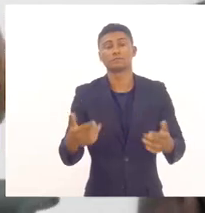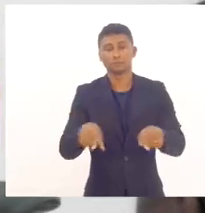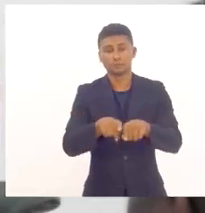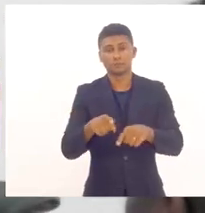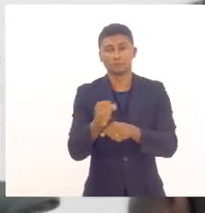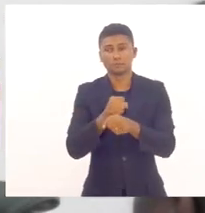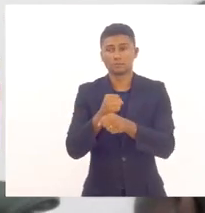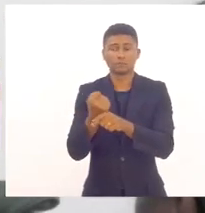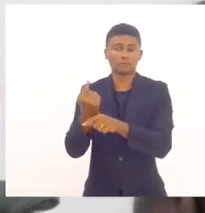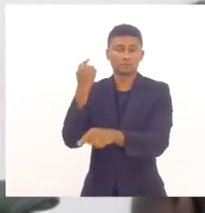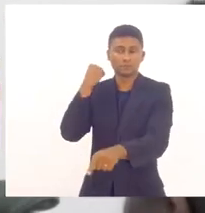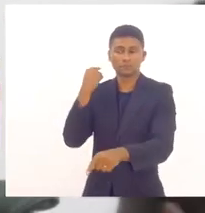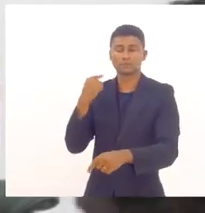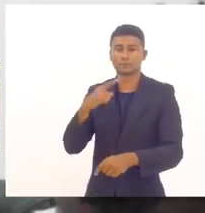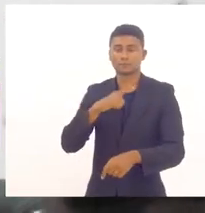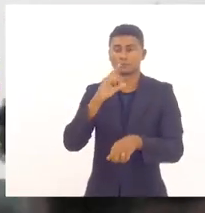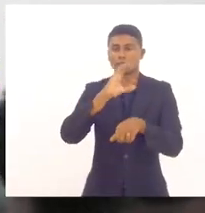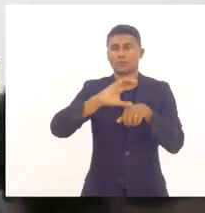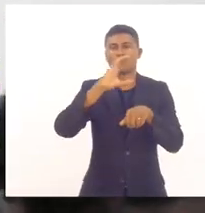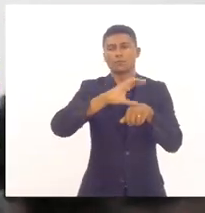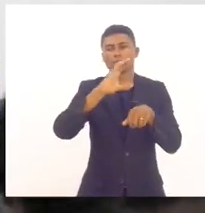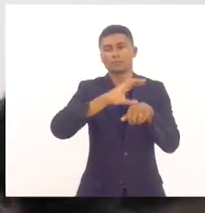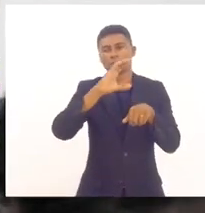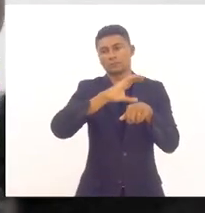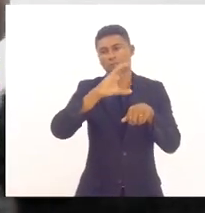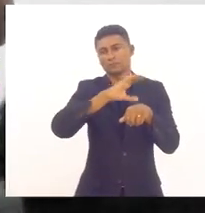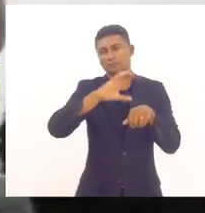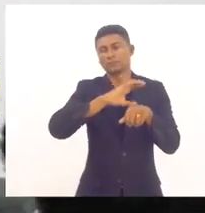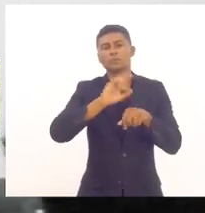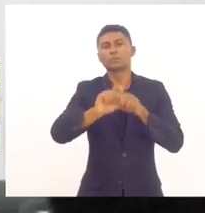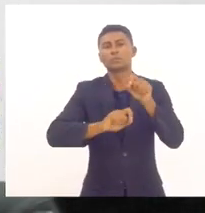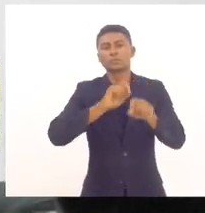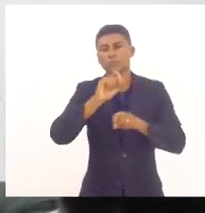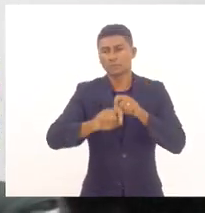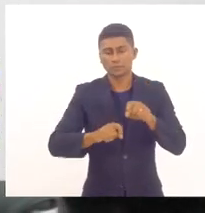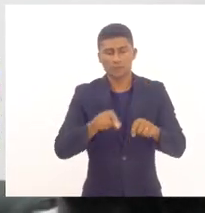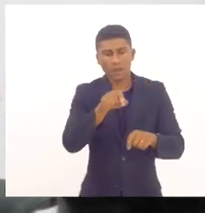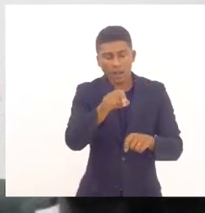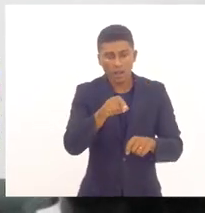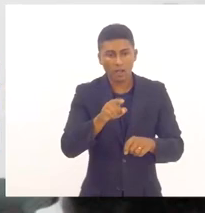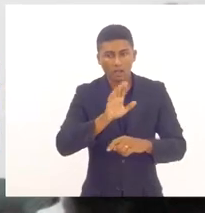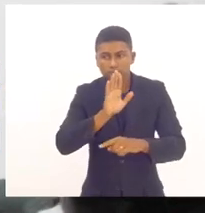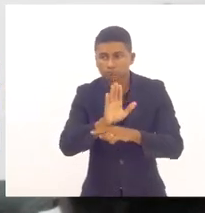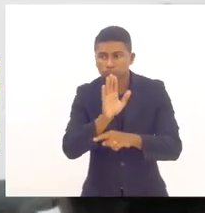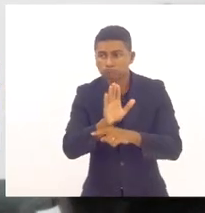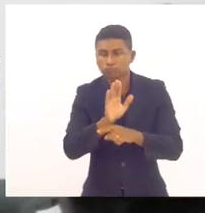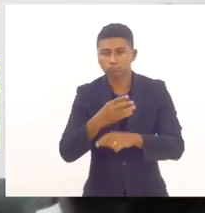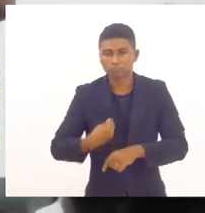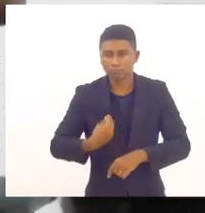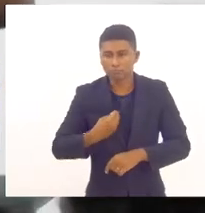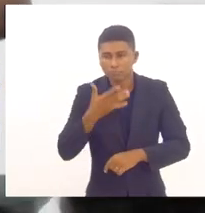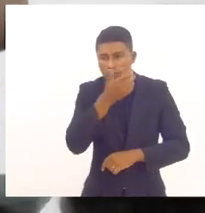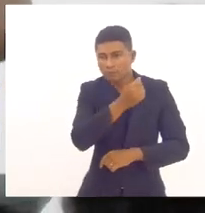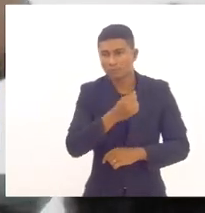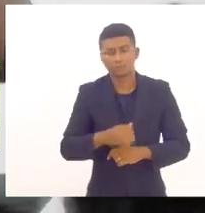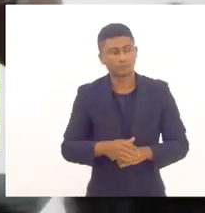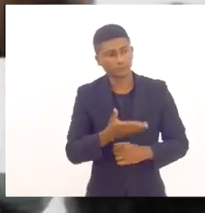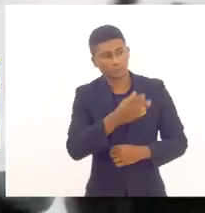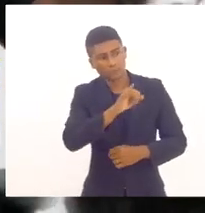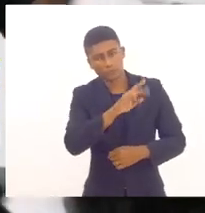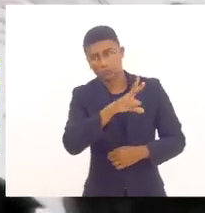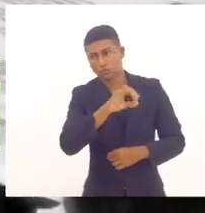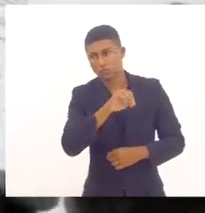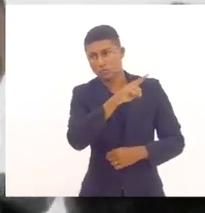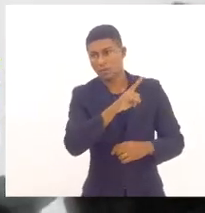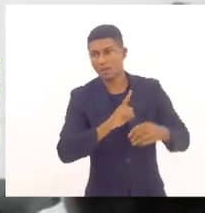atrás curso de primeiros socorros, onde o Júlio Tavares foi o interlocutor junto à reitoria para que